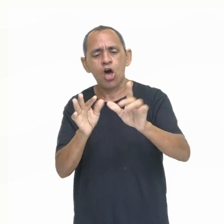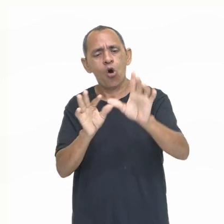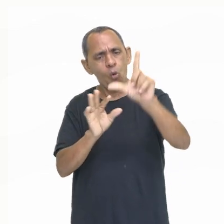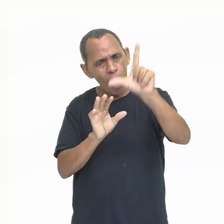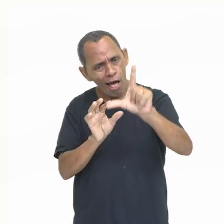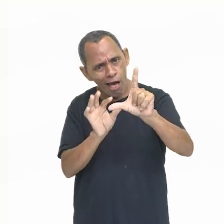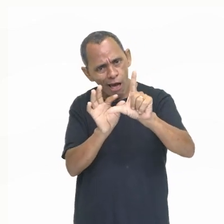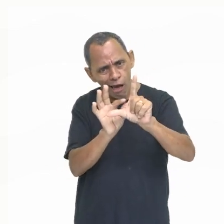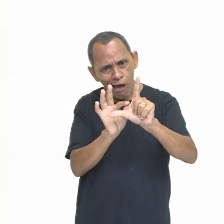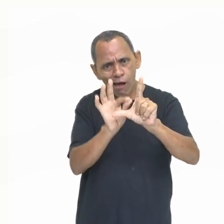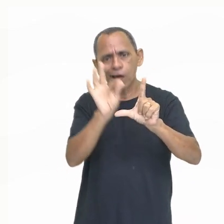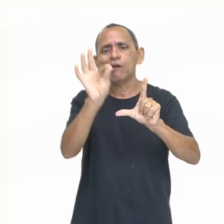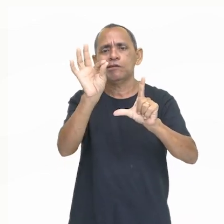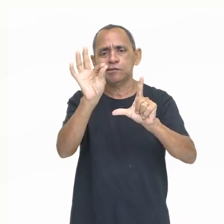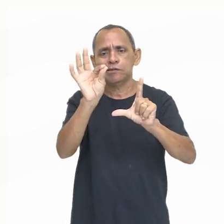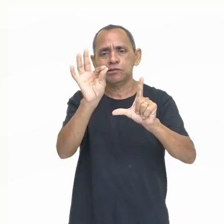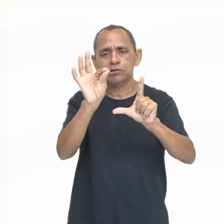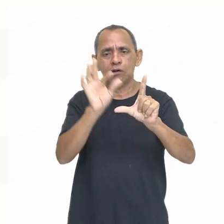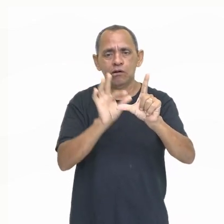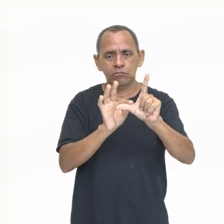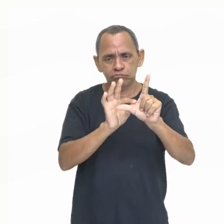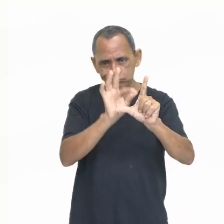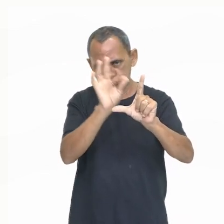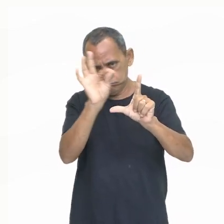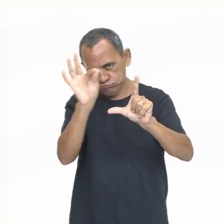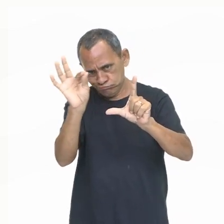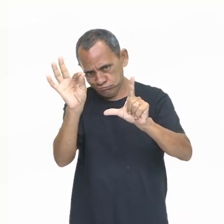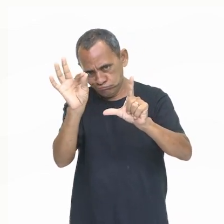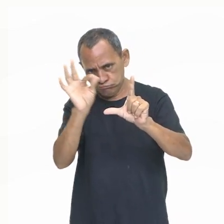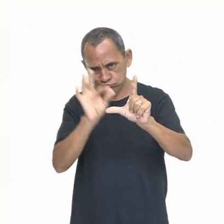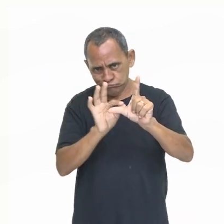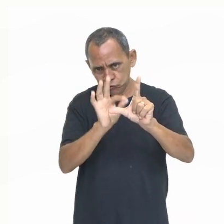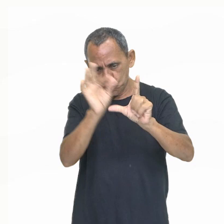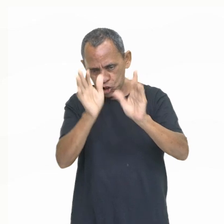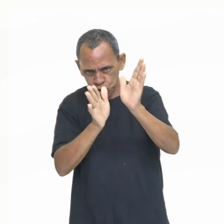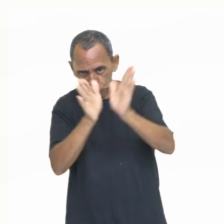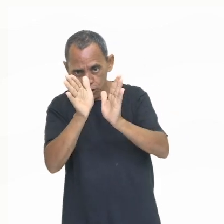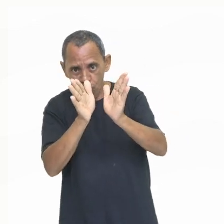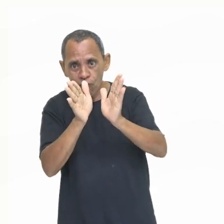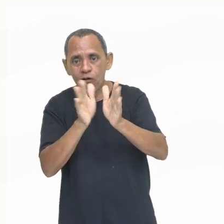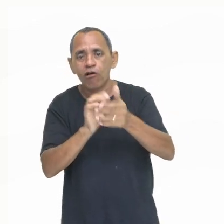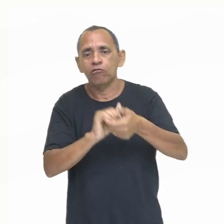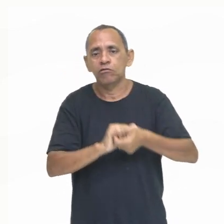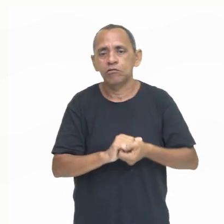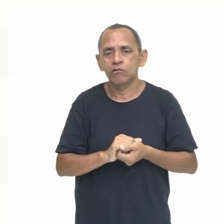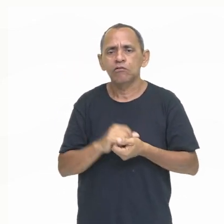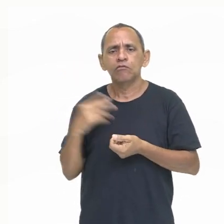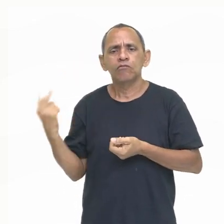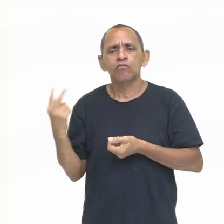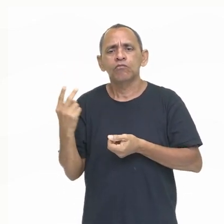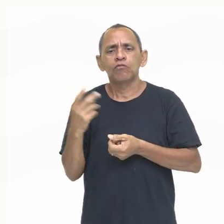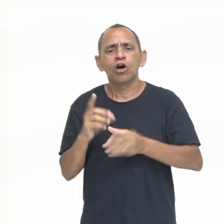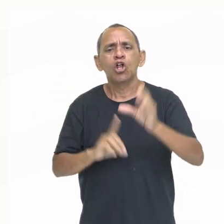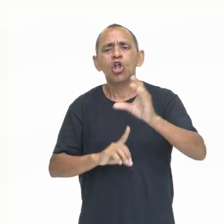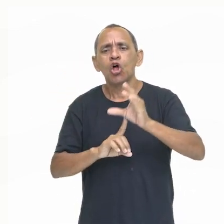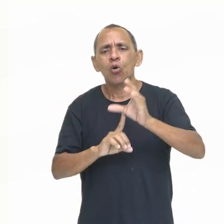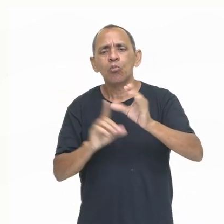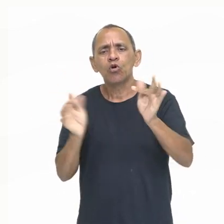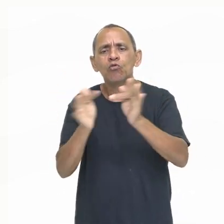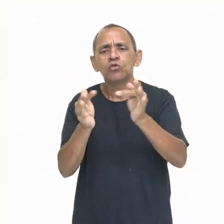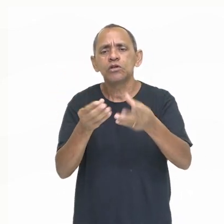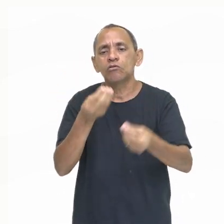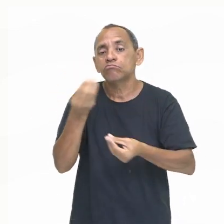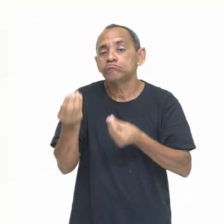é crescente nesse intervalo aqui, tá legal? Nesse intervalo. Qual o valor do domínio da função onde essa função é